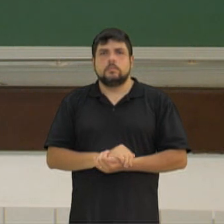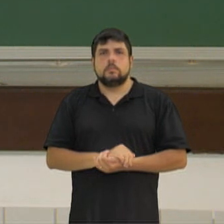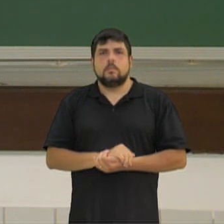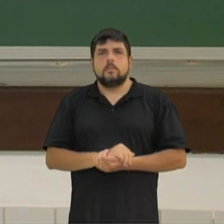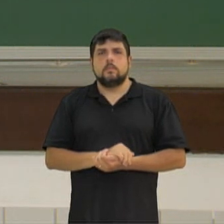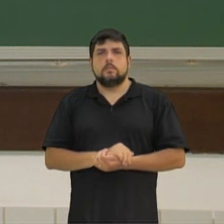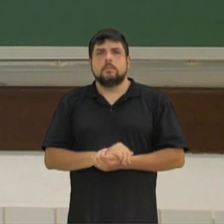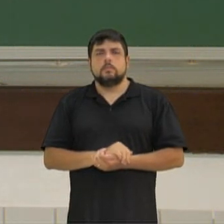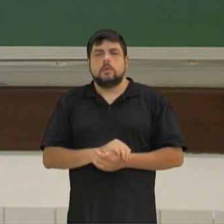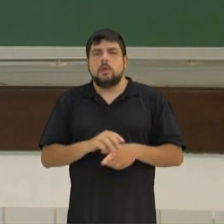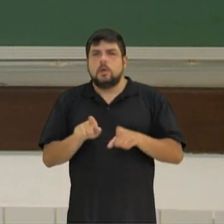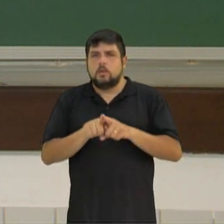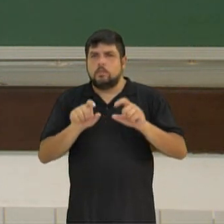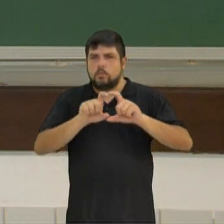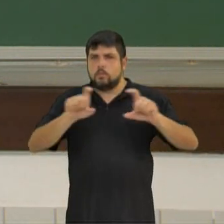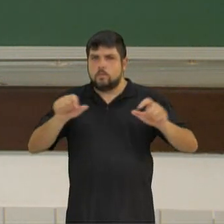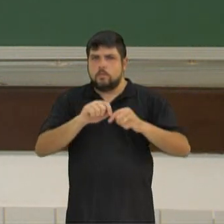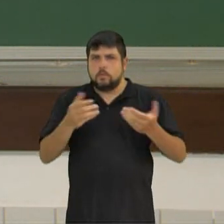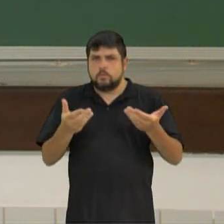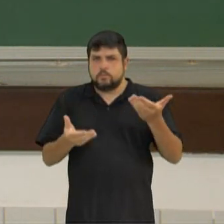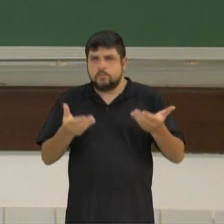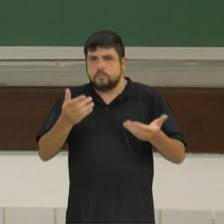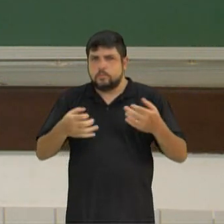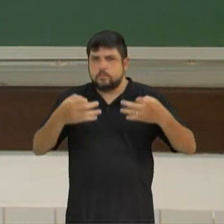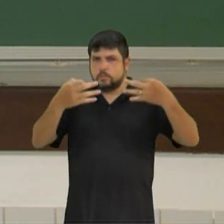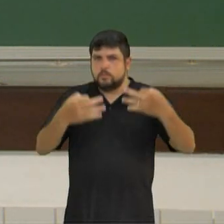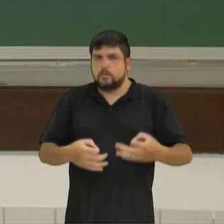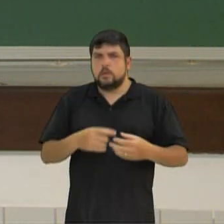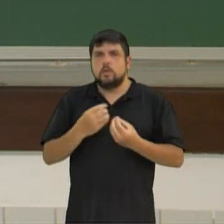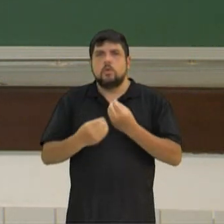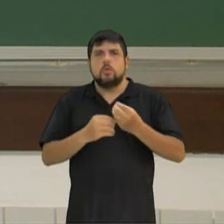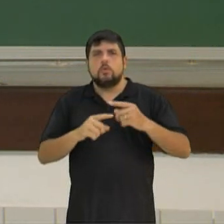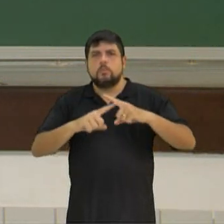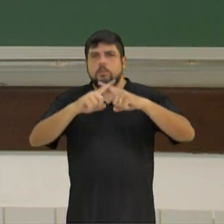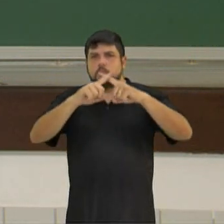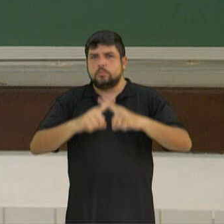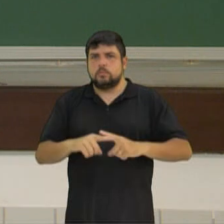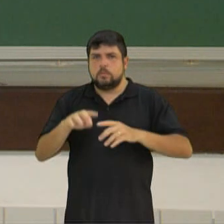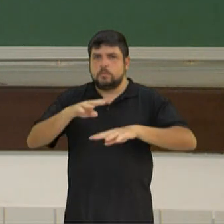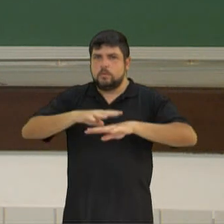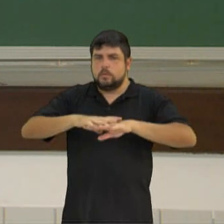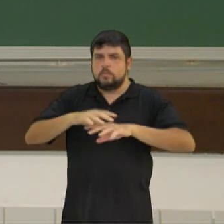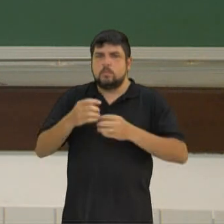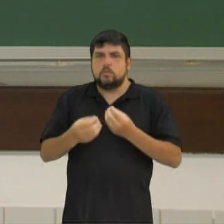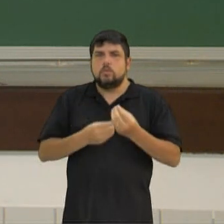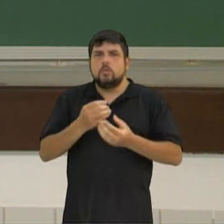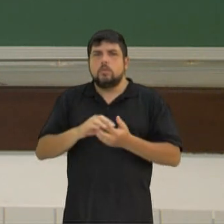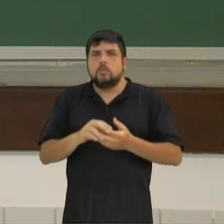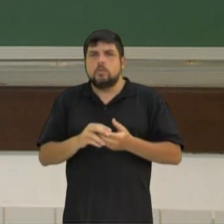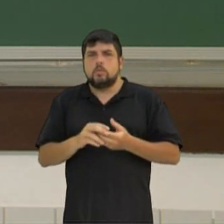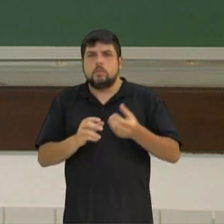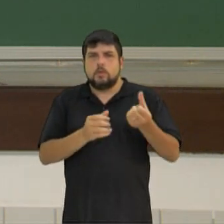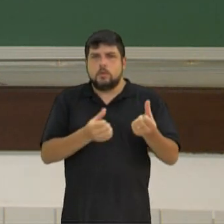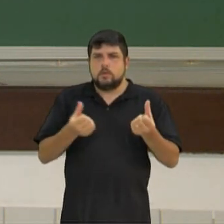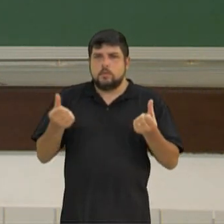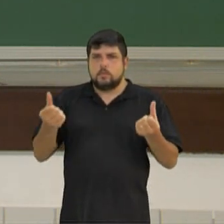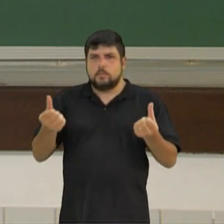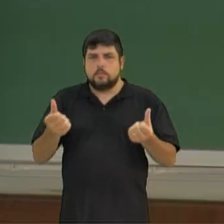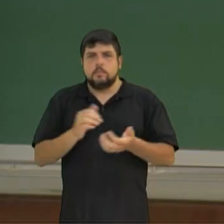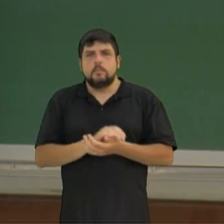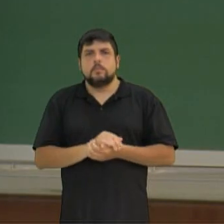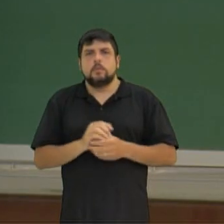estar balanceado de forma adequada, então a gente faz a nossa multiplicação matemática para ter 6 elétrons de cada lado,